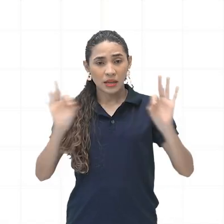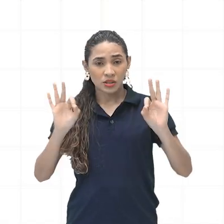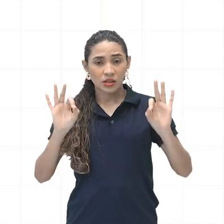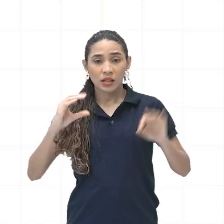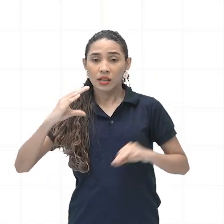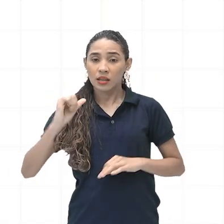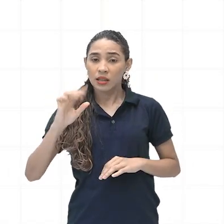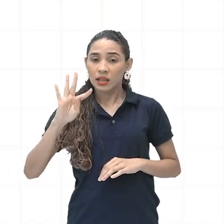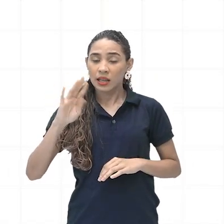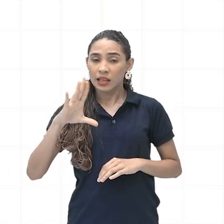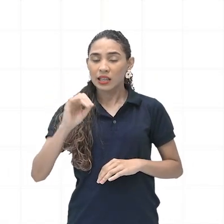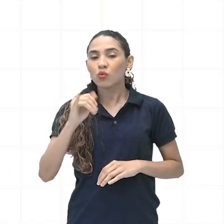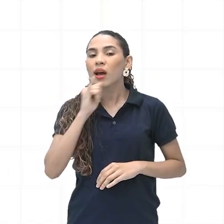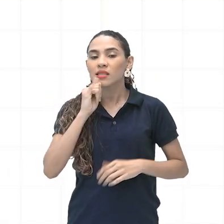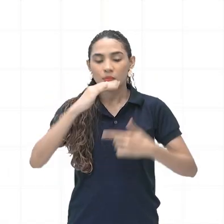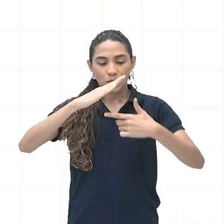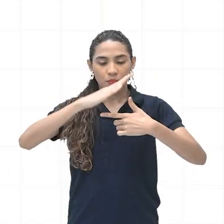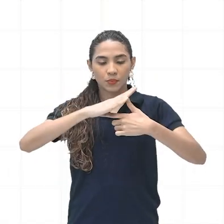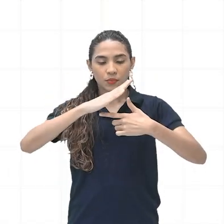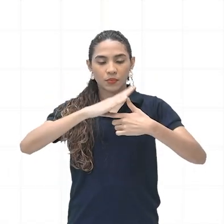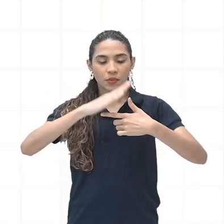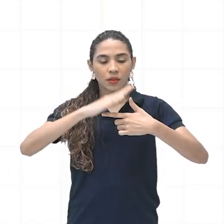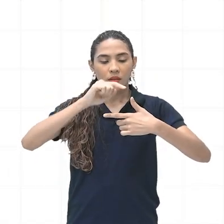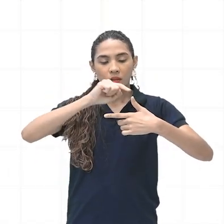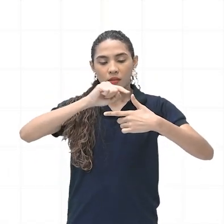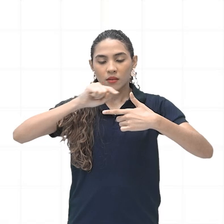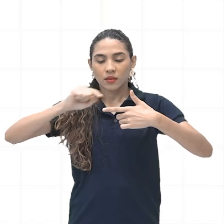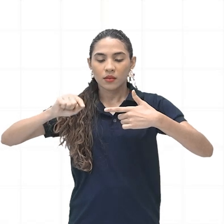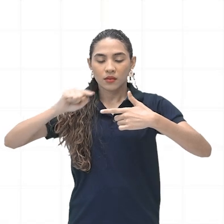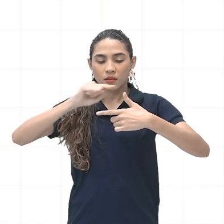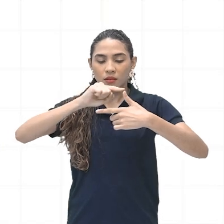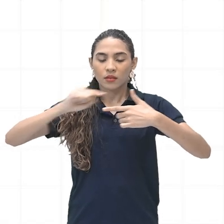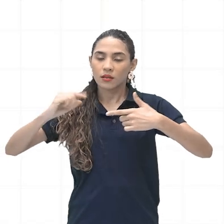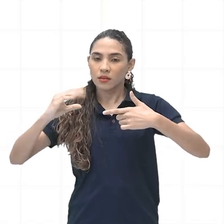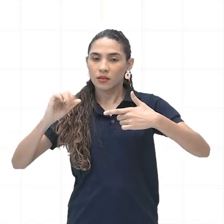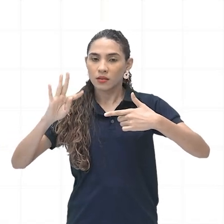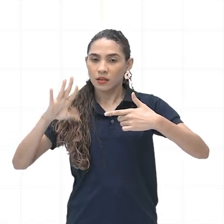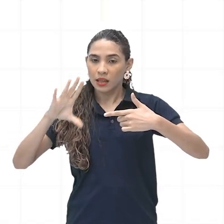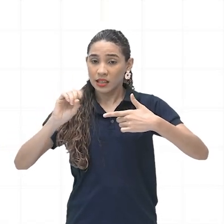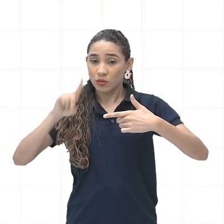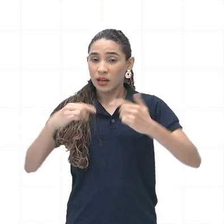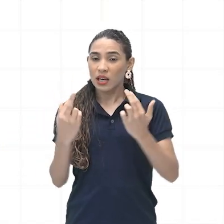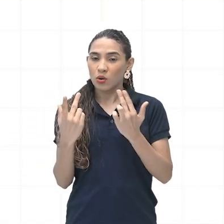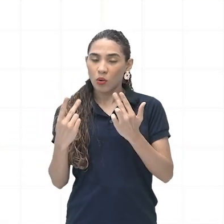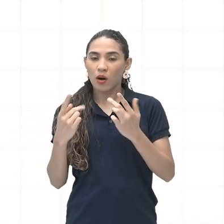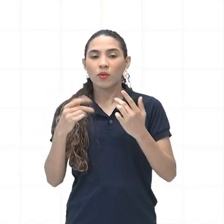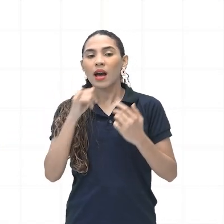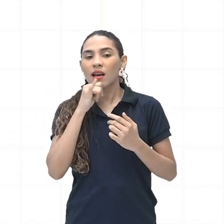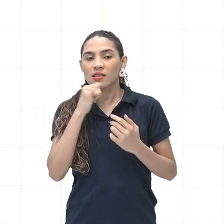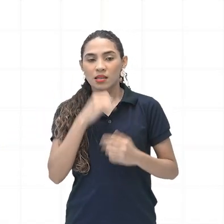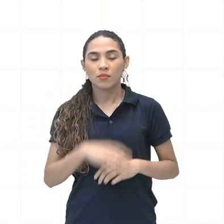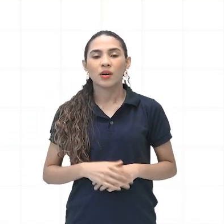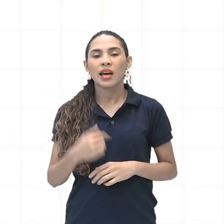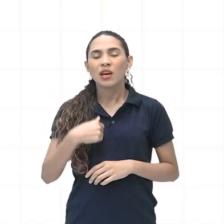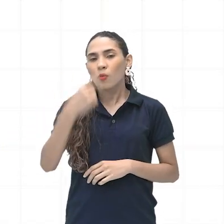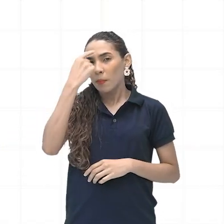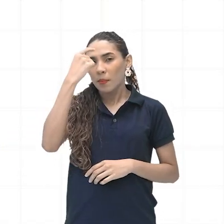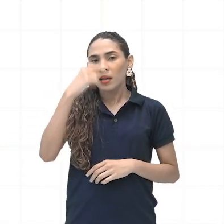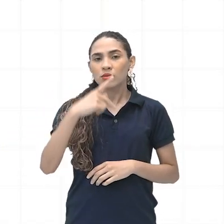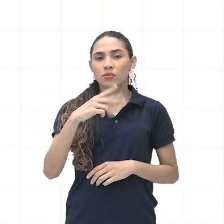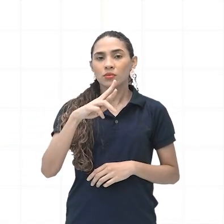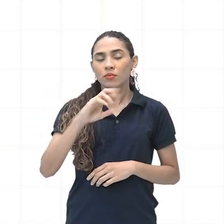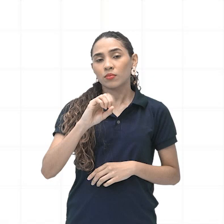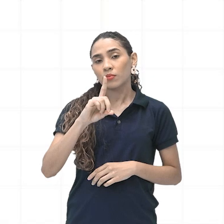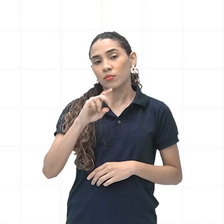pegar um cateto, né, ao quadrado, é igual ao produto. Toda vez que eu penso em